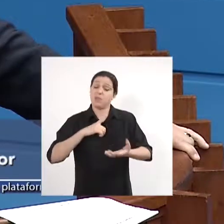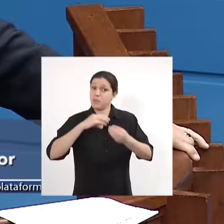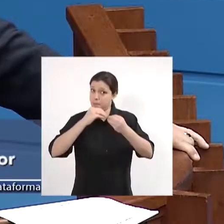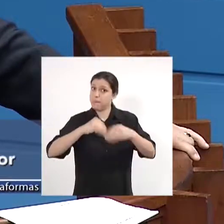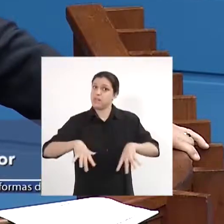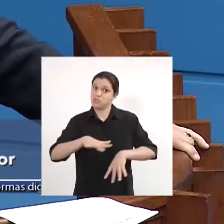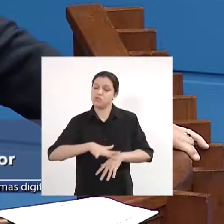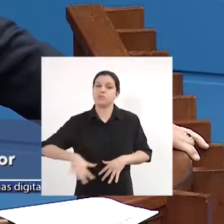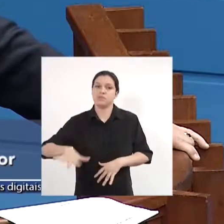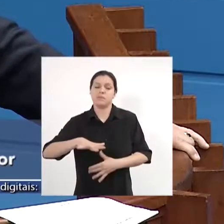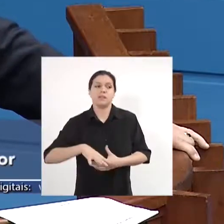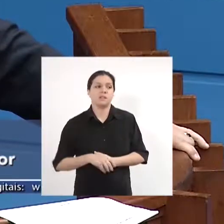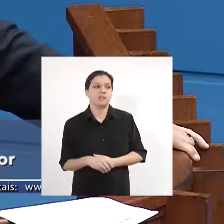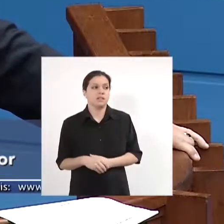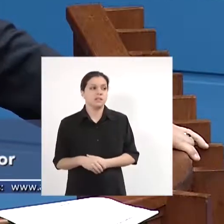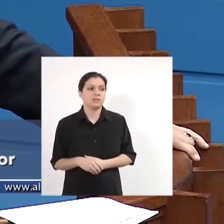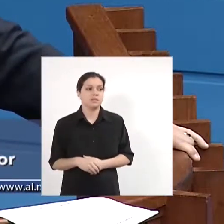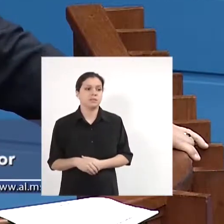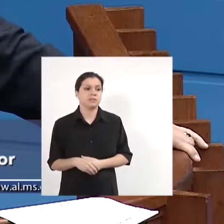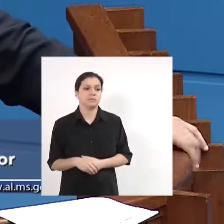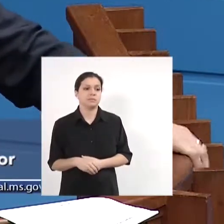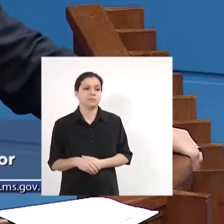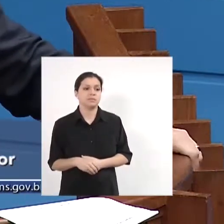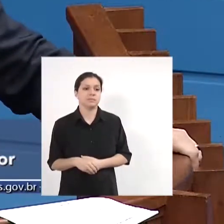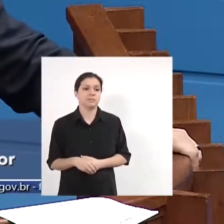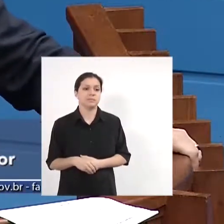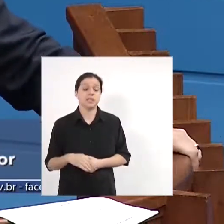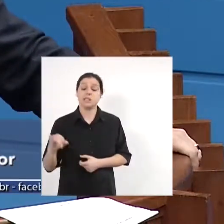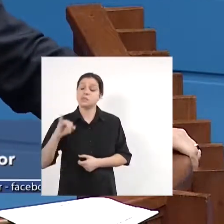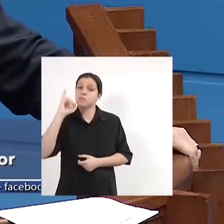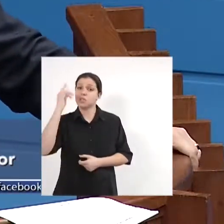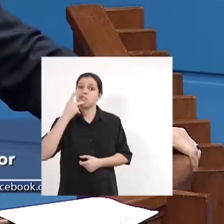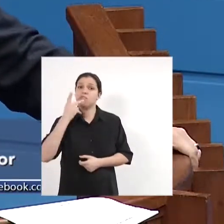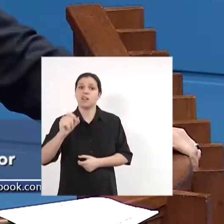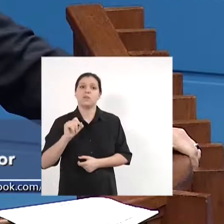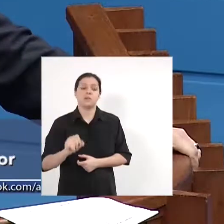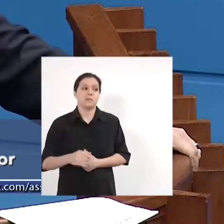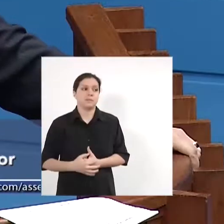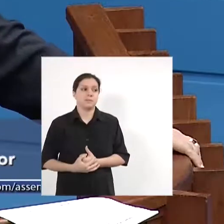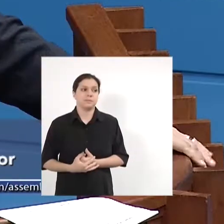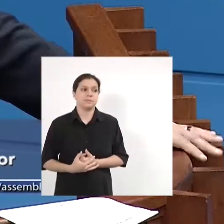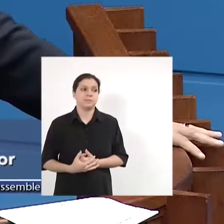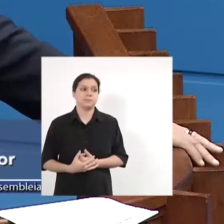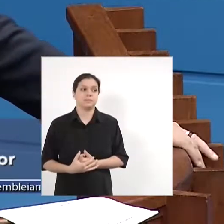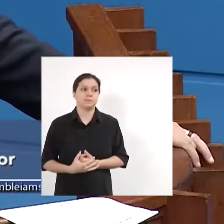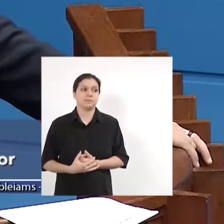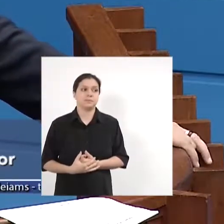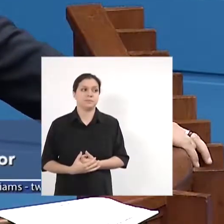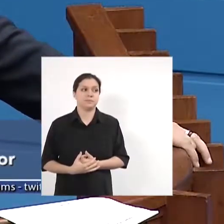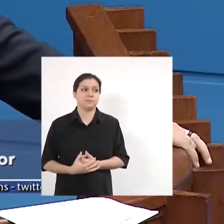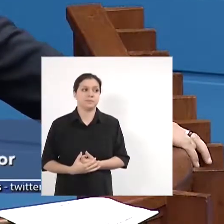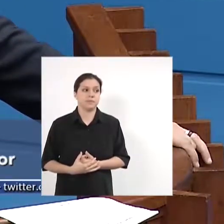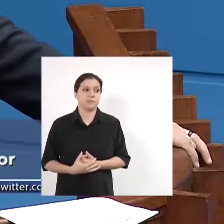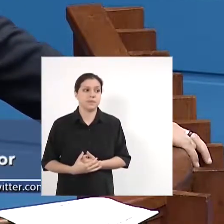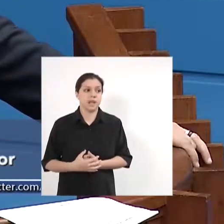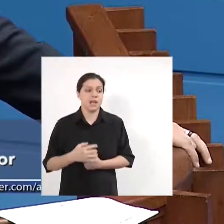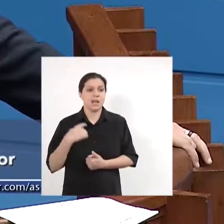essas áreas. E é importante a gente dizer que nós